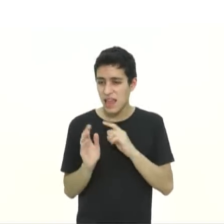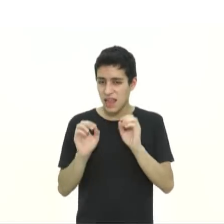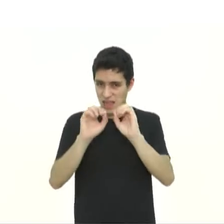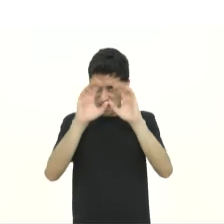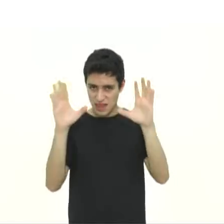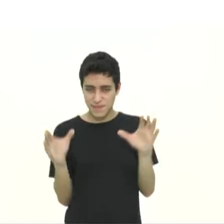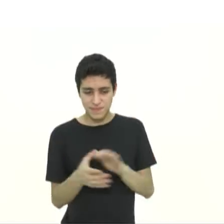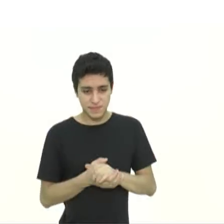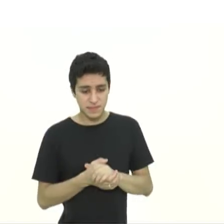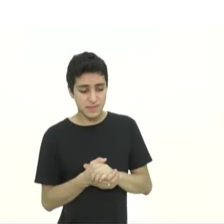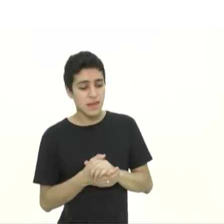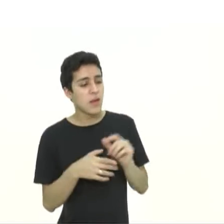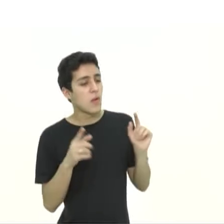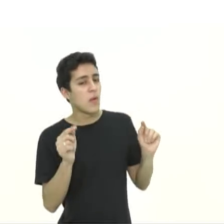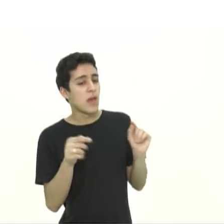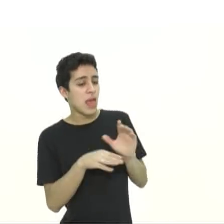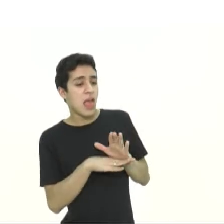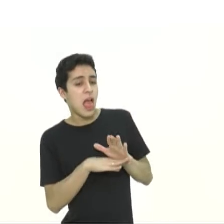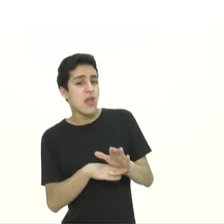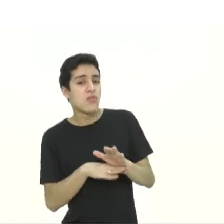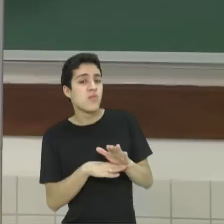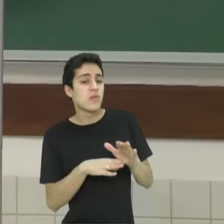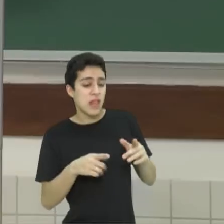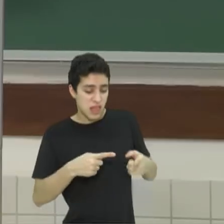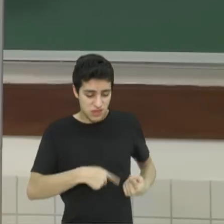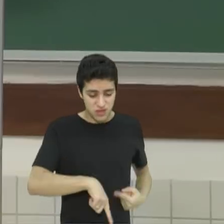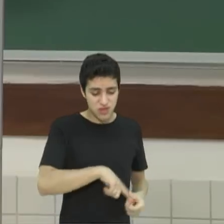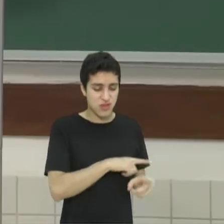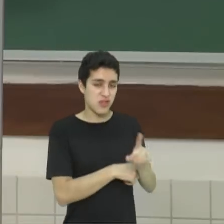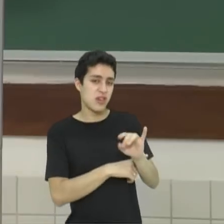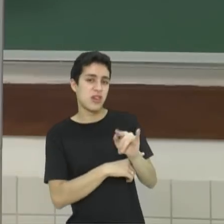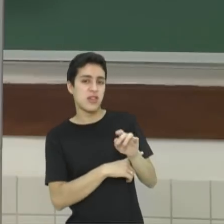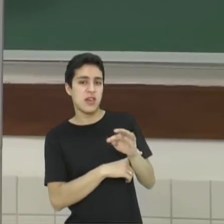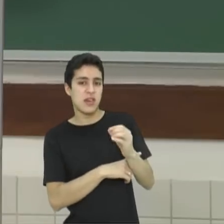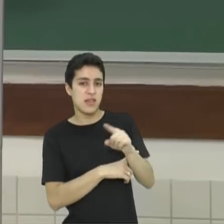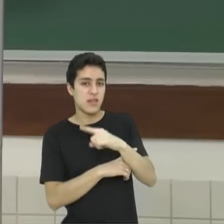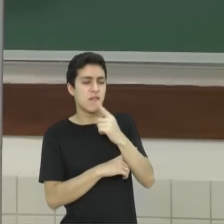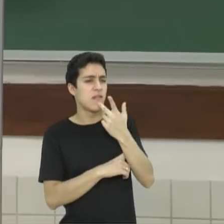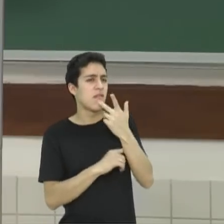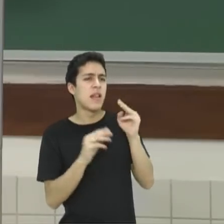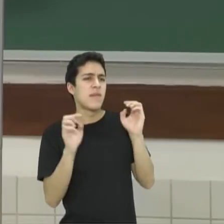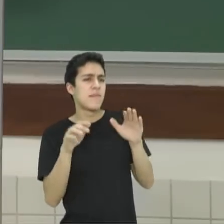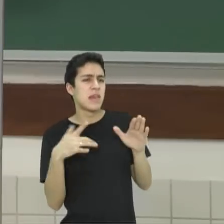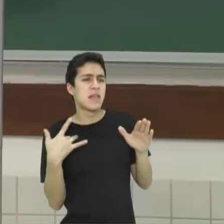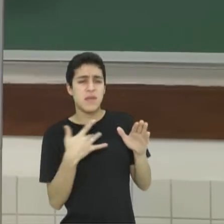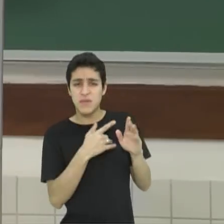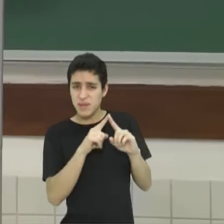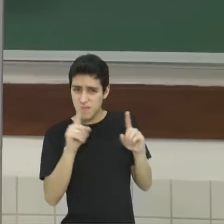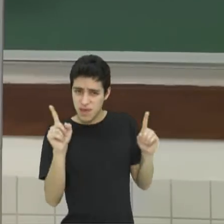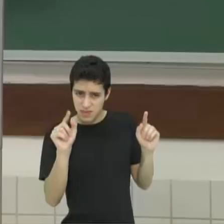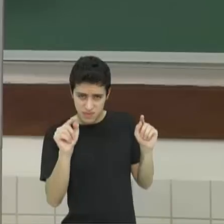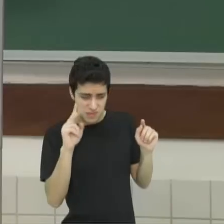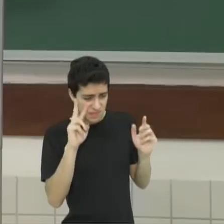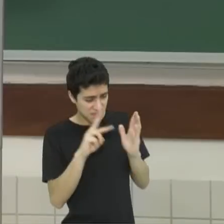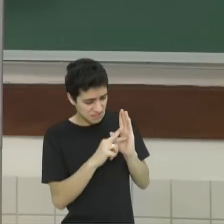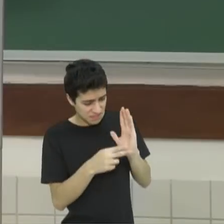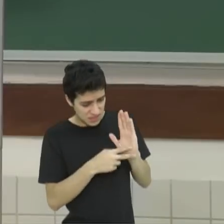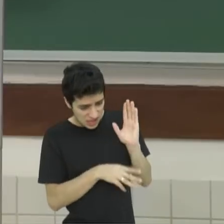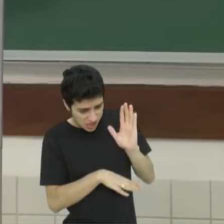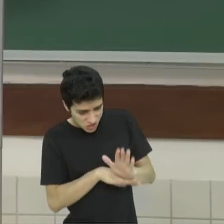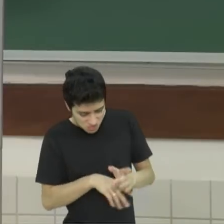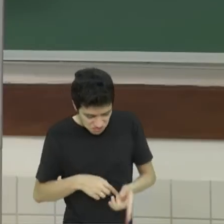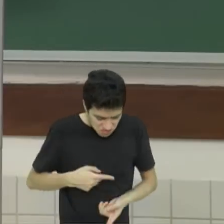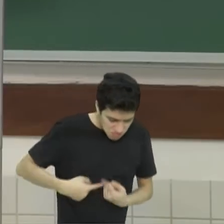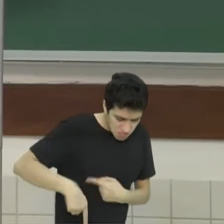que diz ajudam a digestão. O texto não diz faz bem à saúde, mas se nós vermos que ajudam